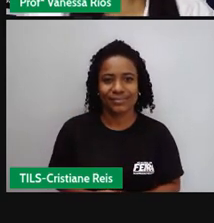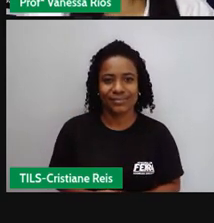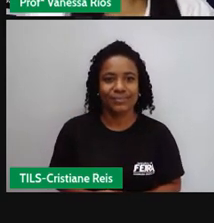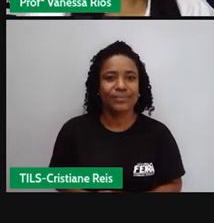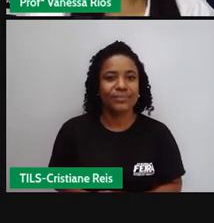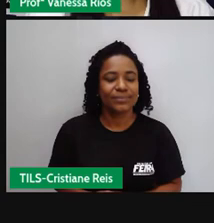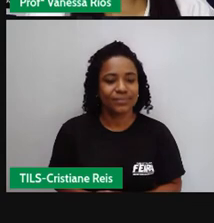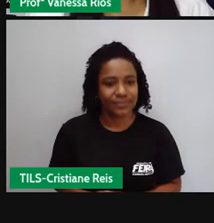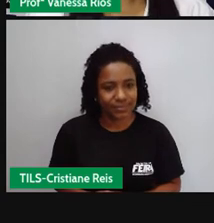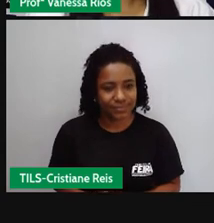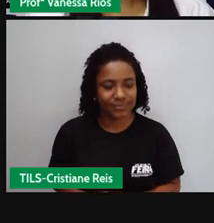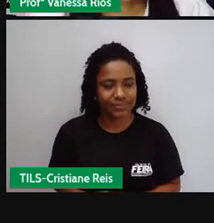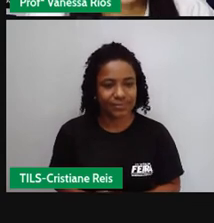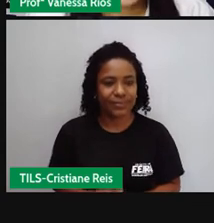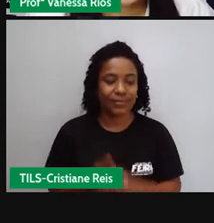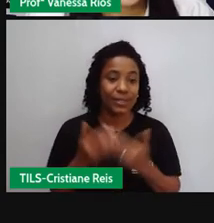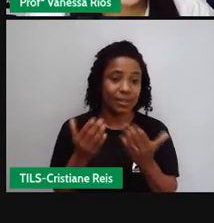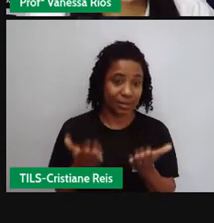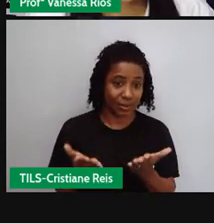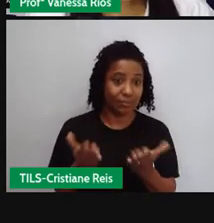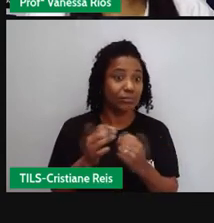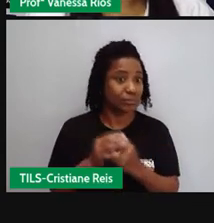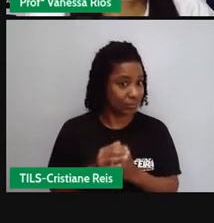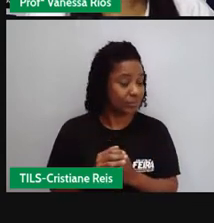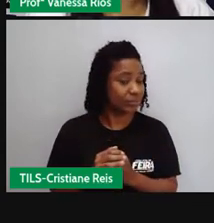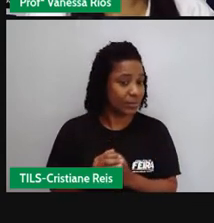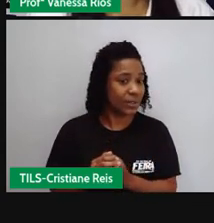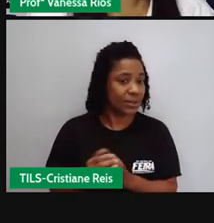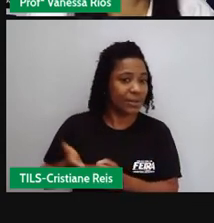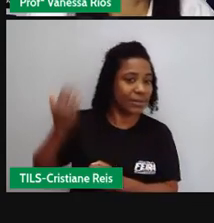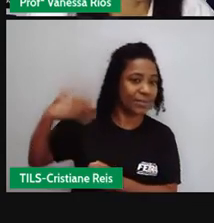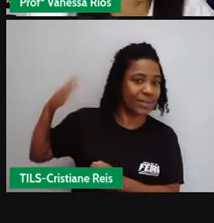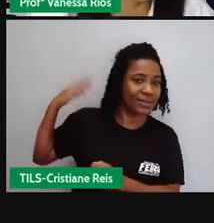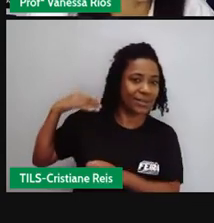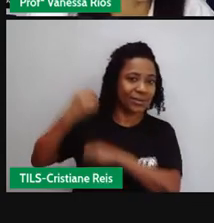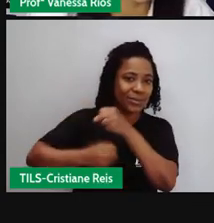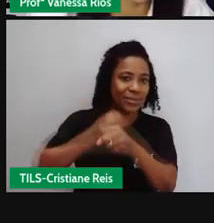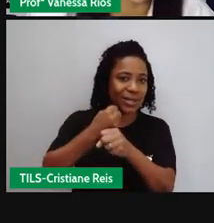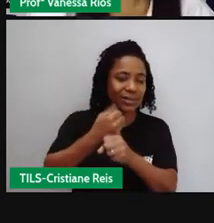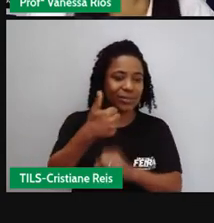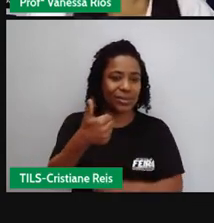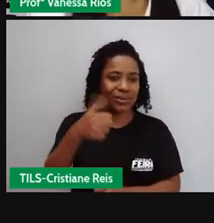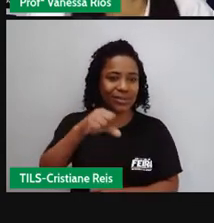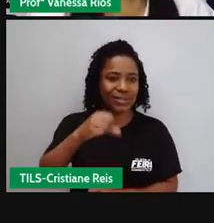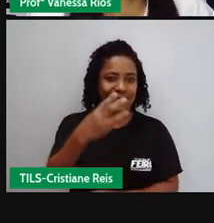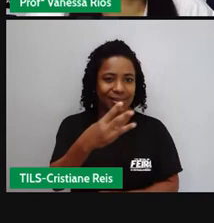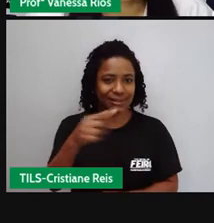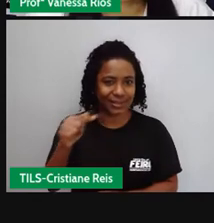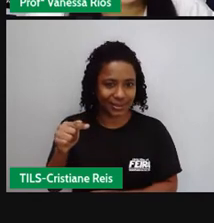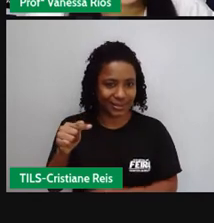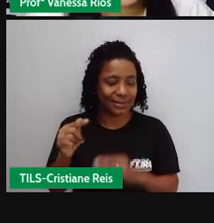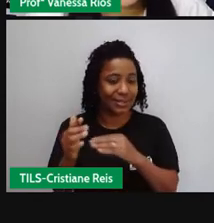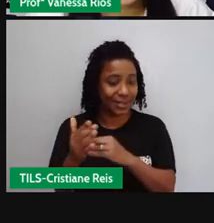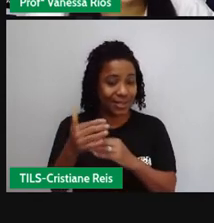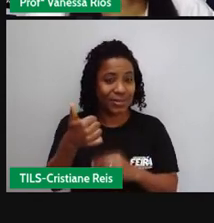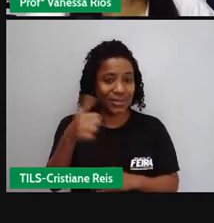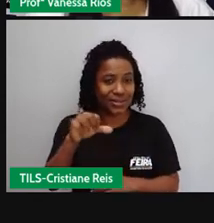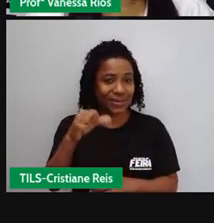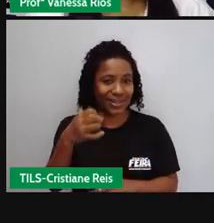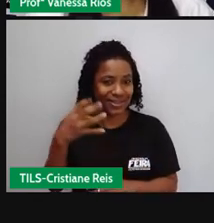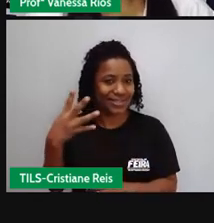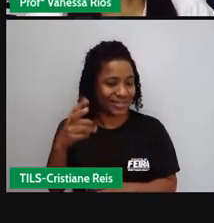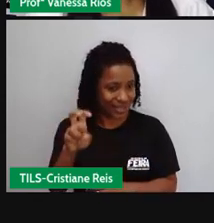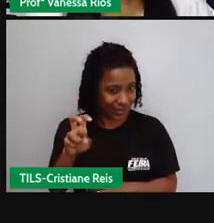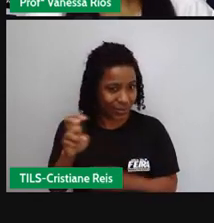A existência dos períodos ditatoriais, como entre 1937 e 1945,